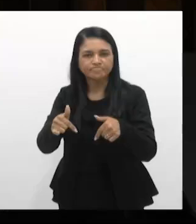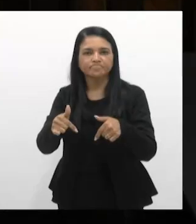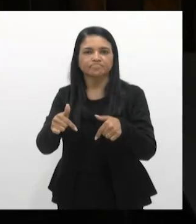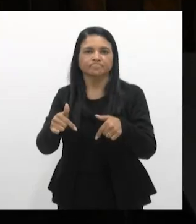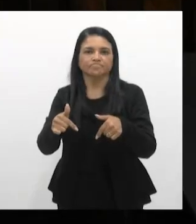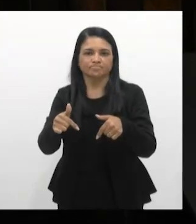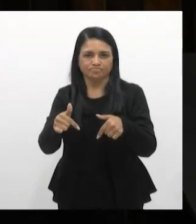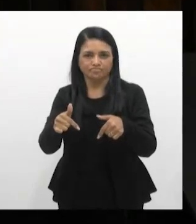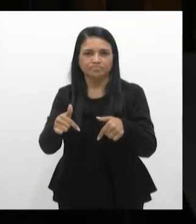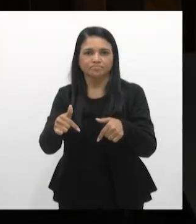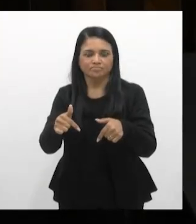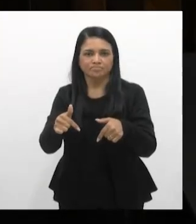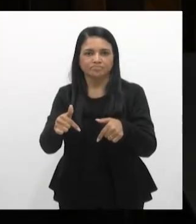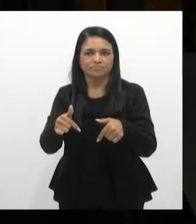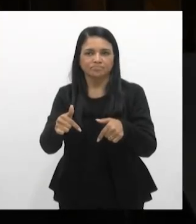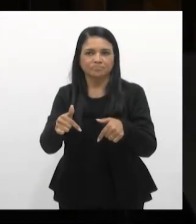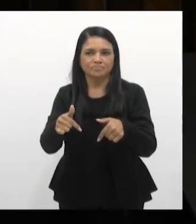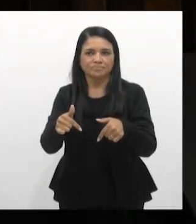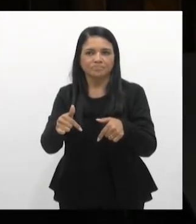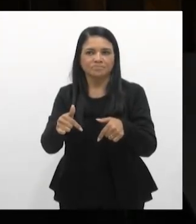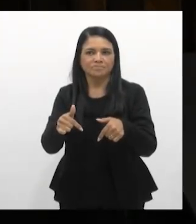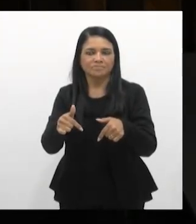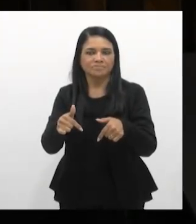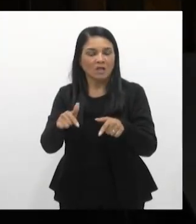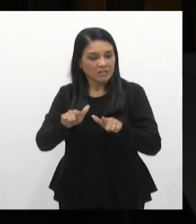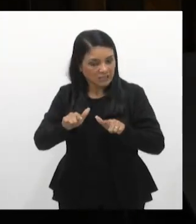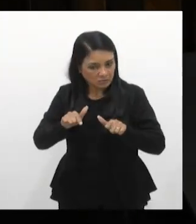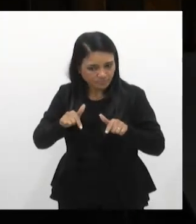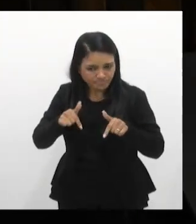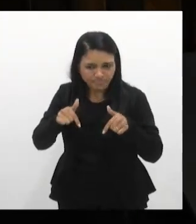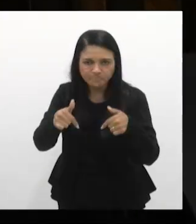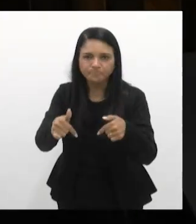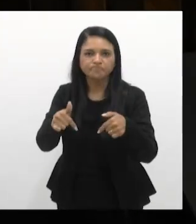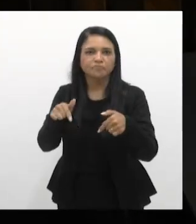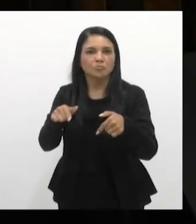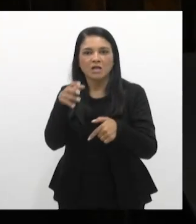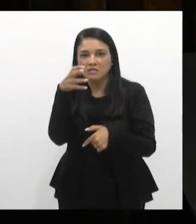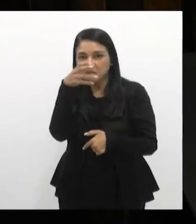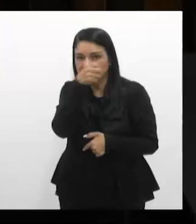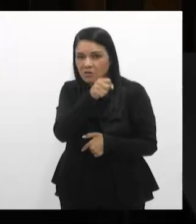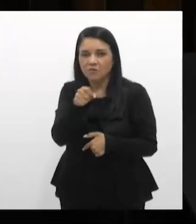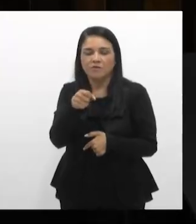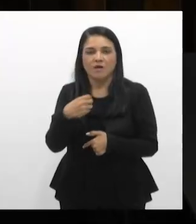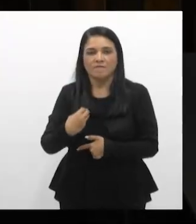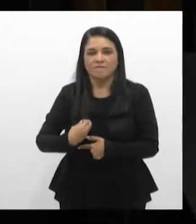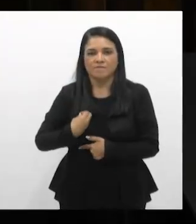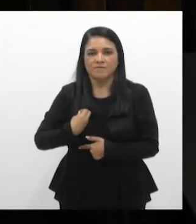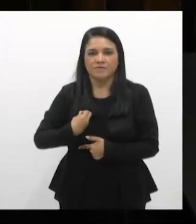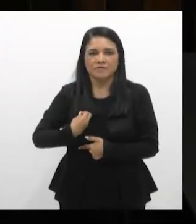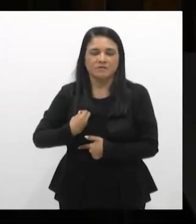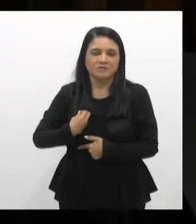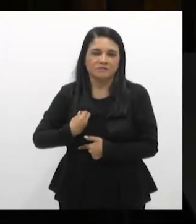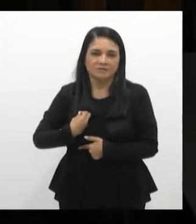infelizmente, essa atitude drástica, mas que vai salvar centenas de vidas aqui no estado do Rio de